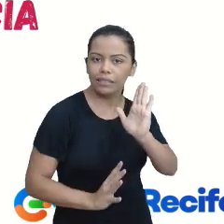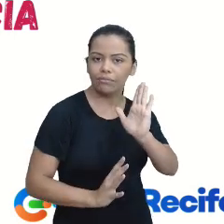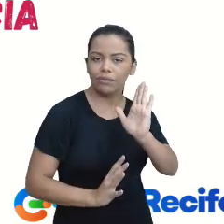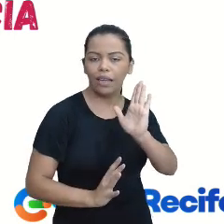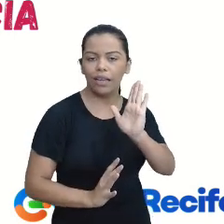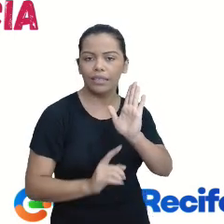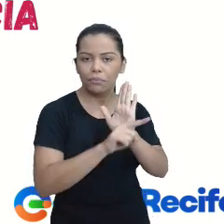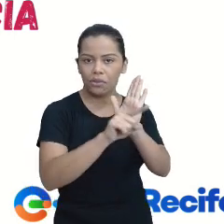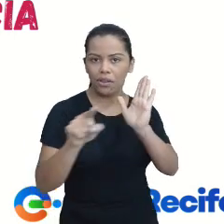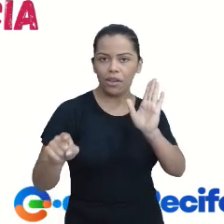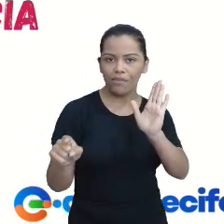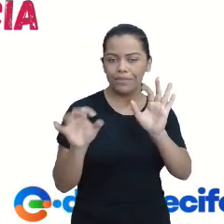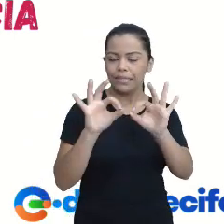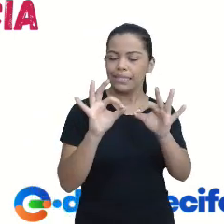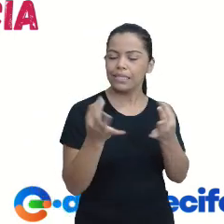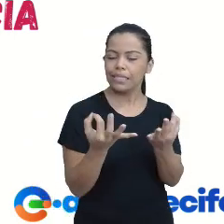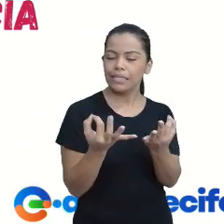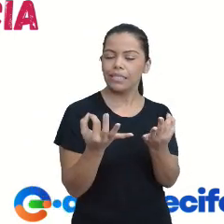é uma atividade